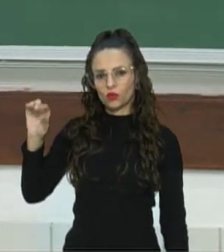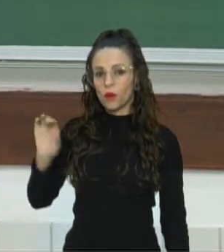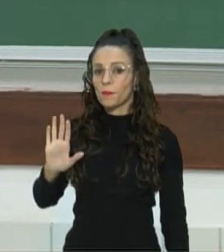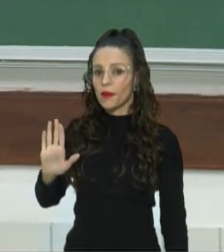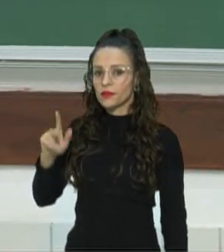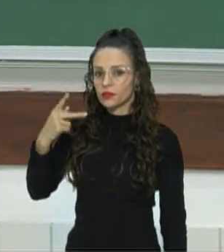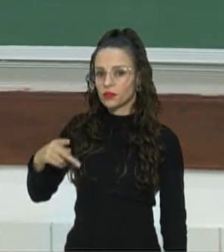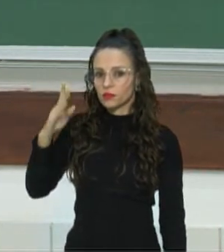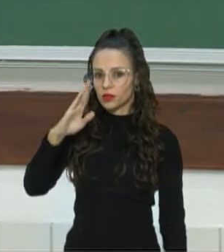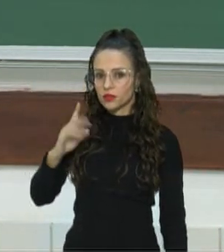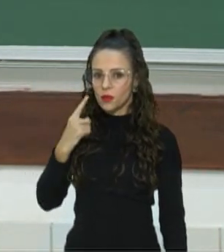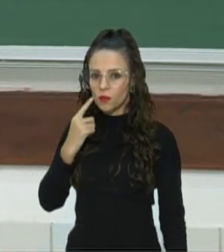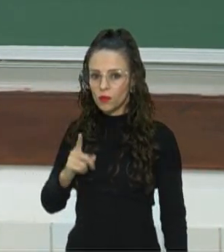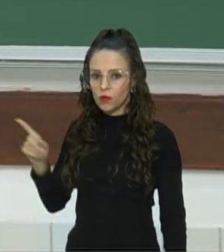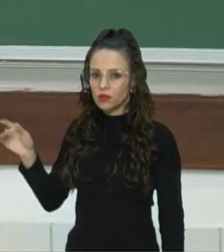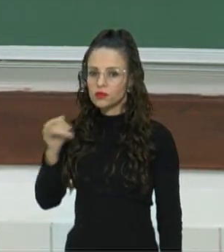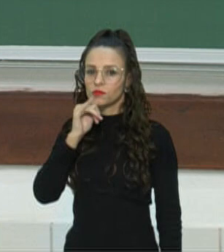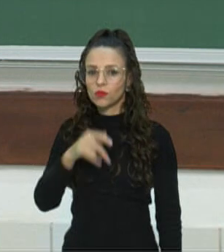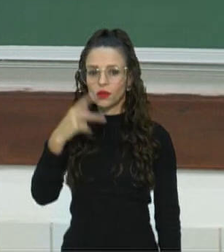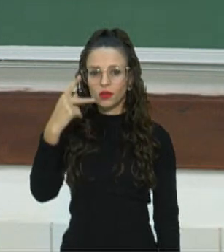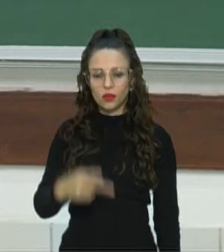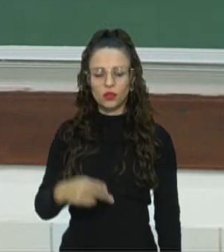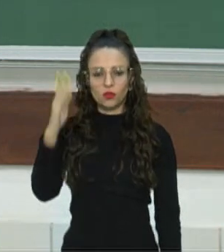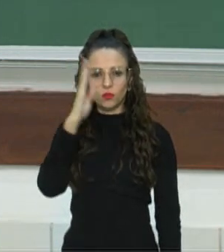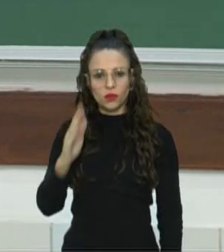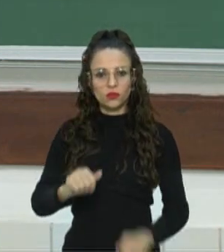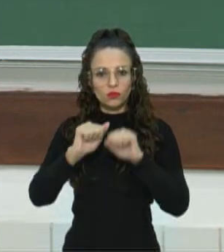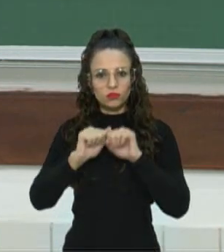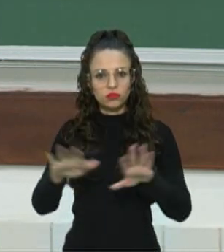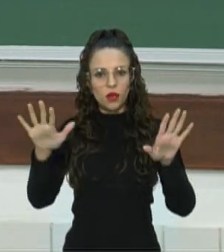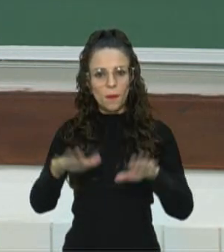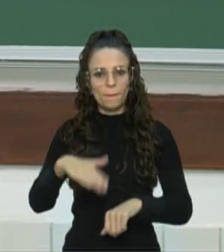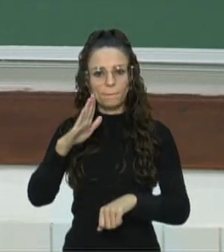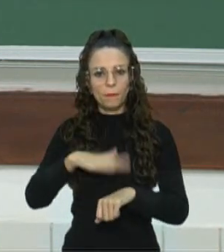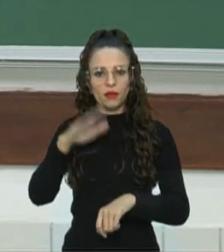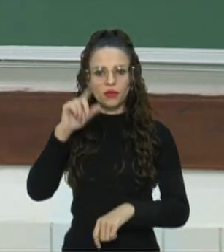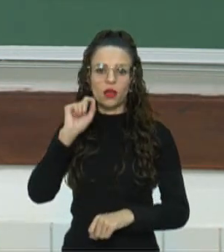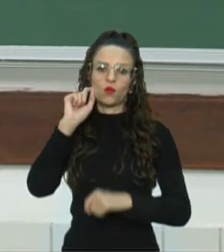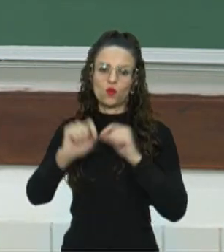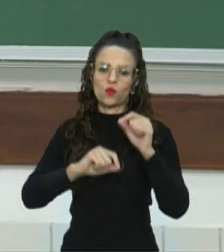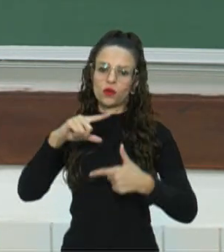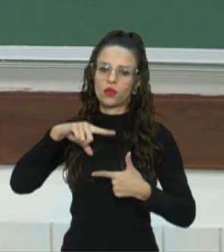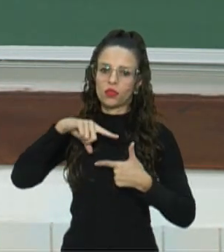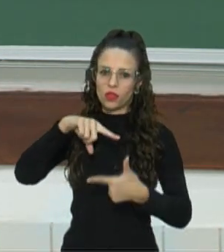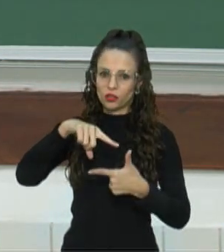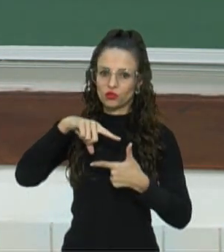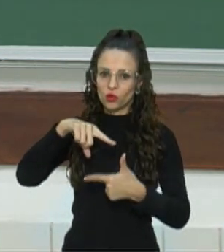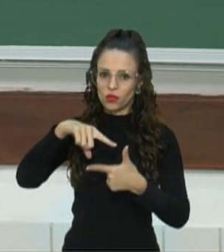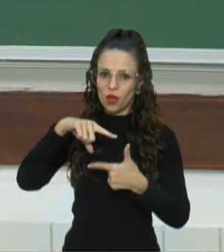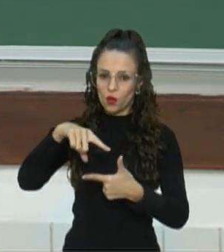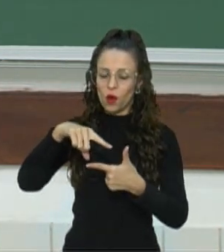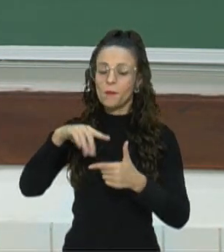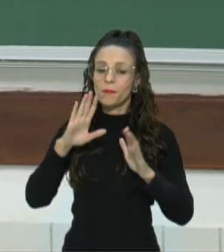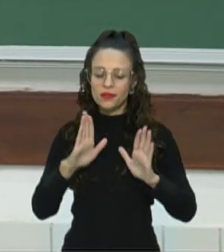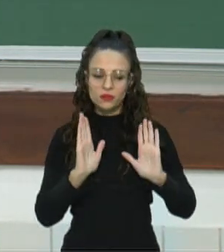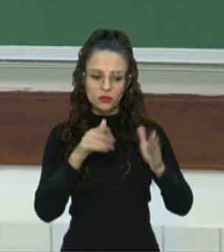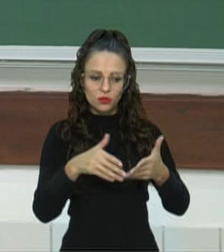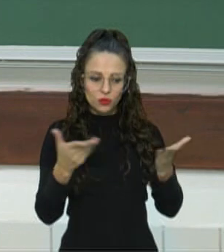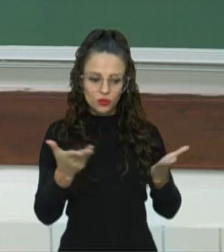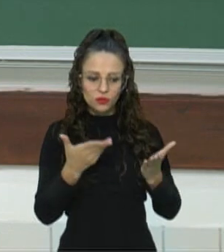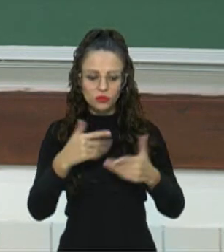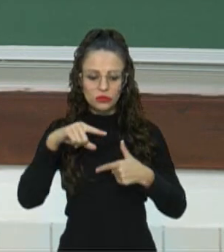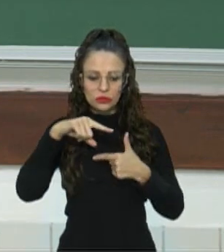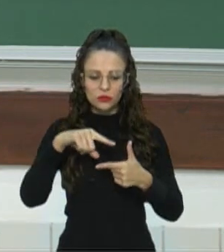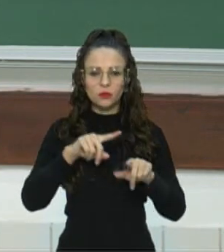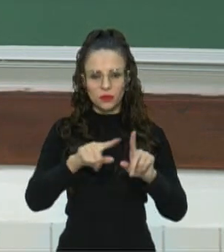aqui um dos mais praticados e difundidos no Brasil, que é o estilo tradicional. Existem outros estilos, nós vamos focar aqui nessa aula no